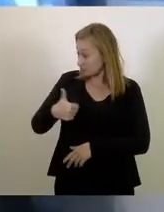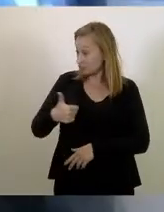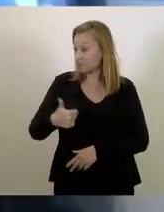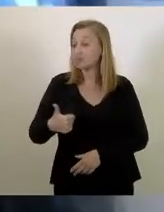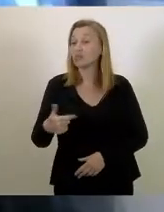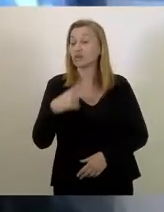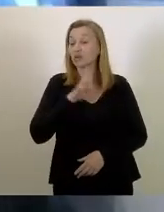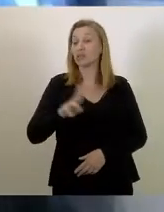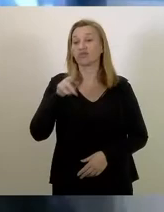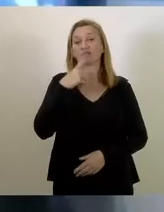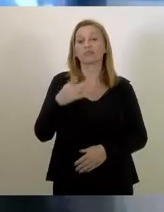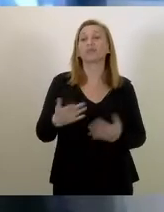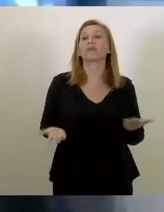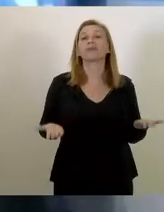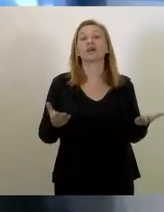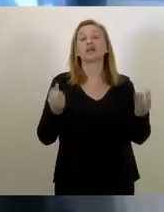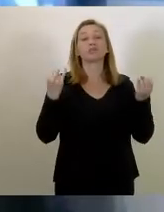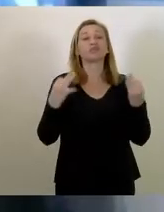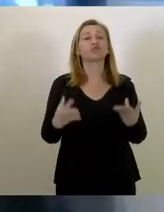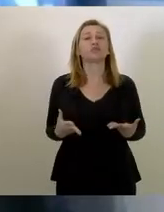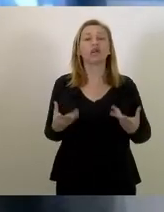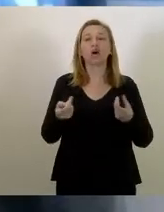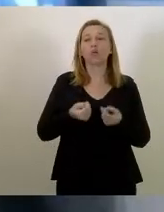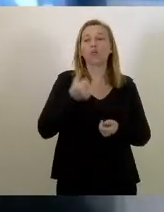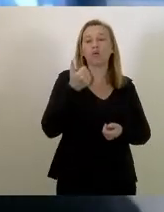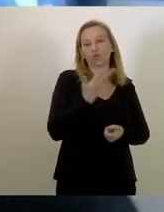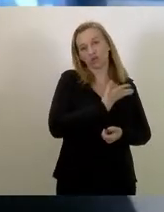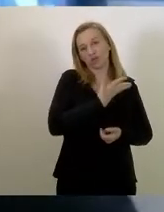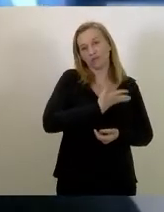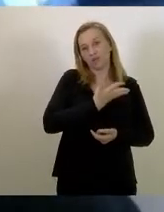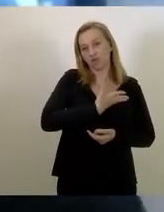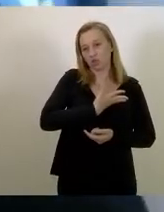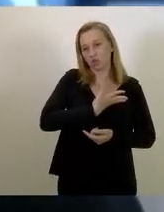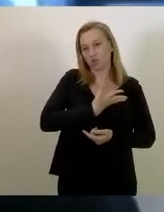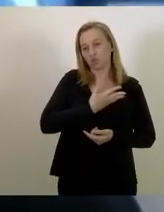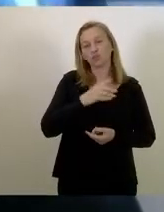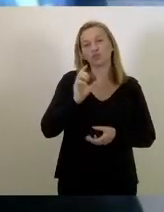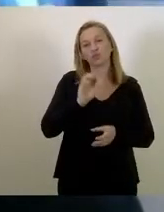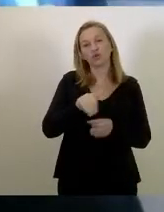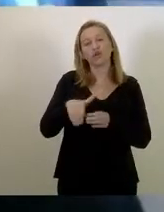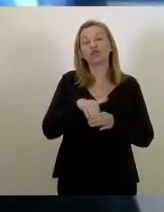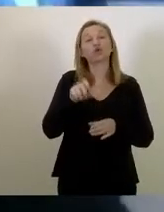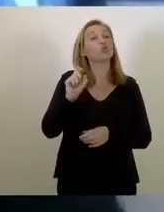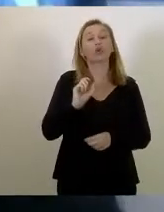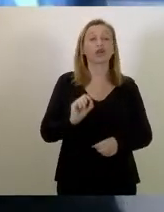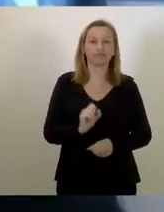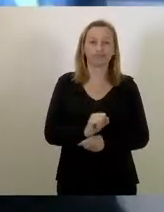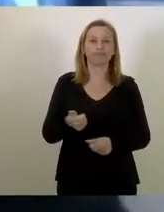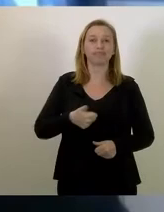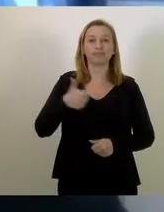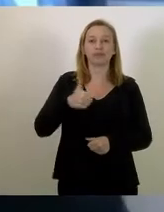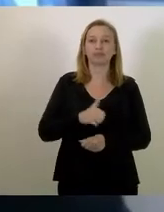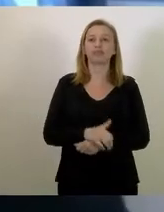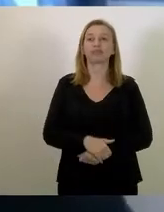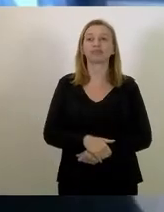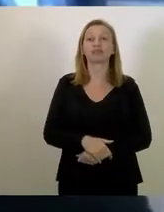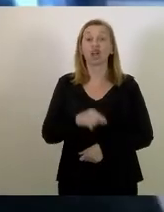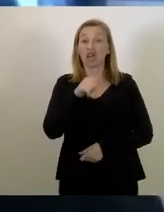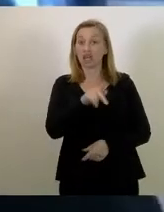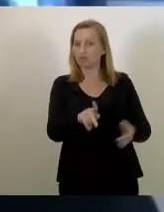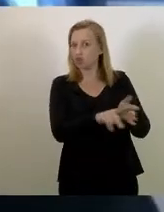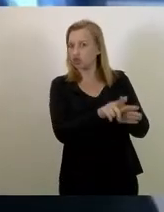palavra bem para explicar um pouco para os colegas o que nós estamos votando primeiro esse